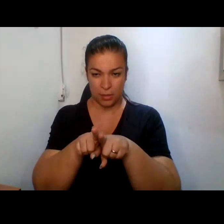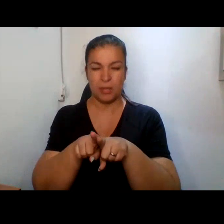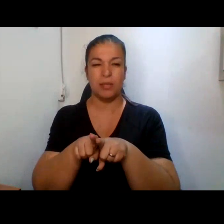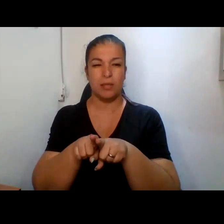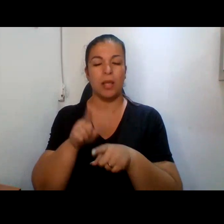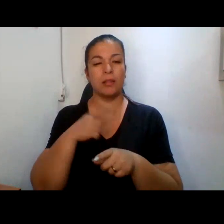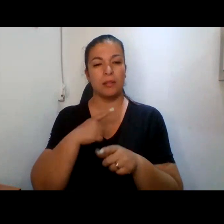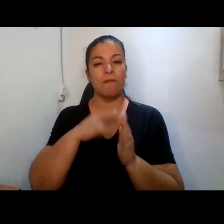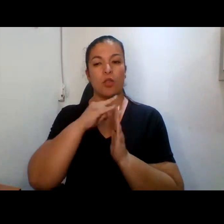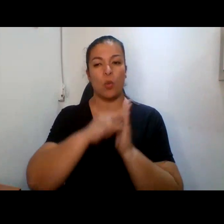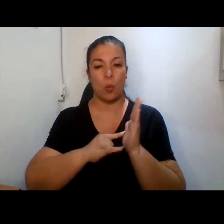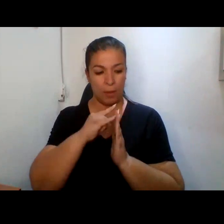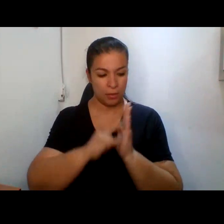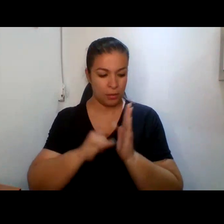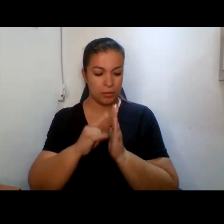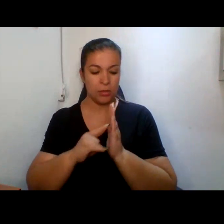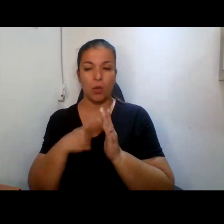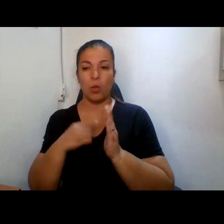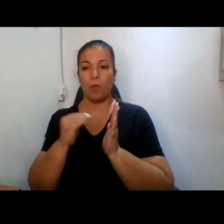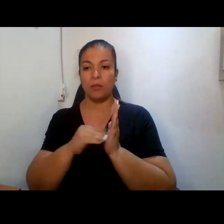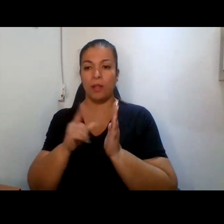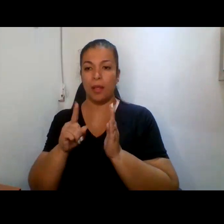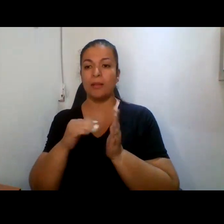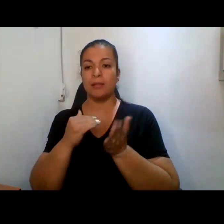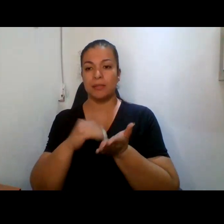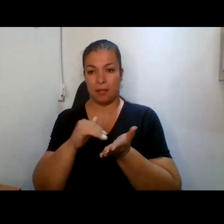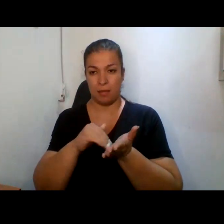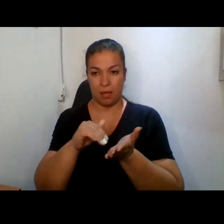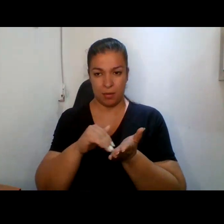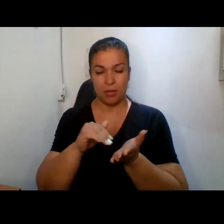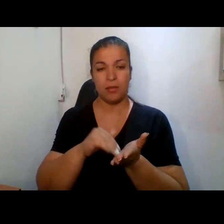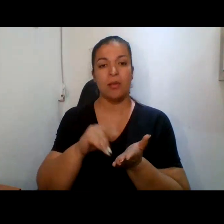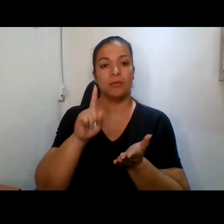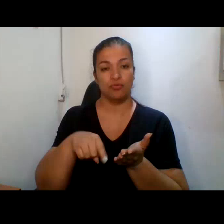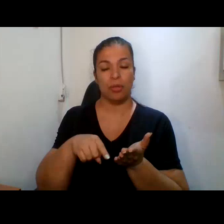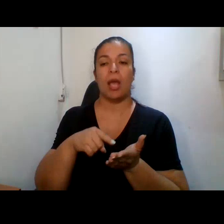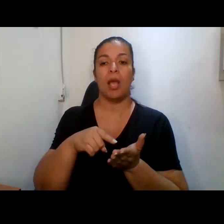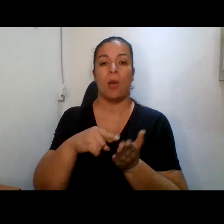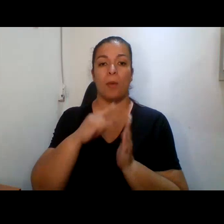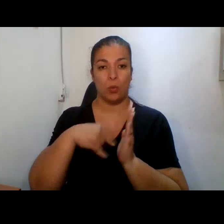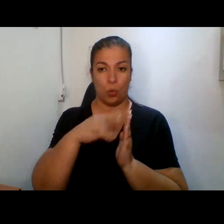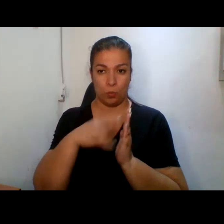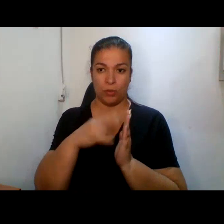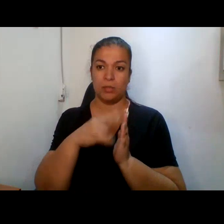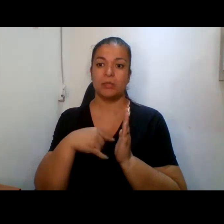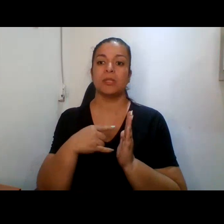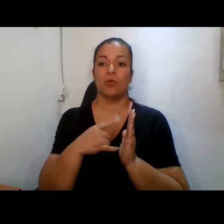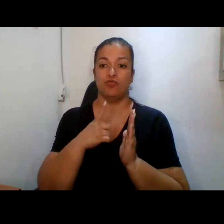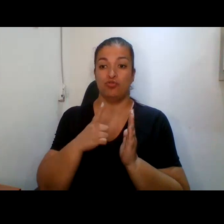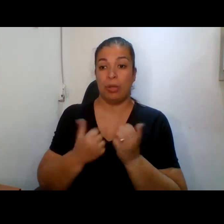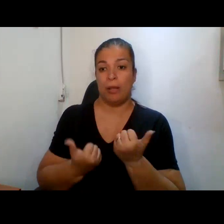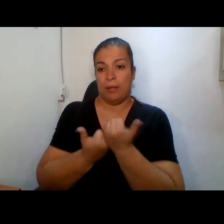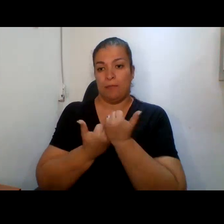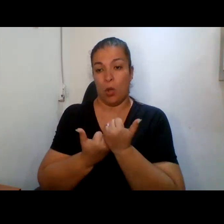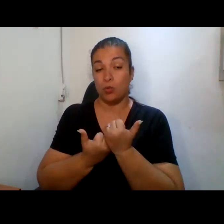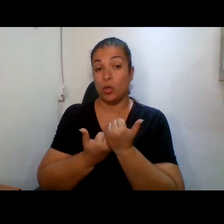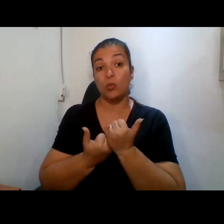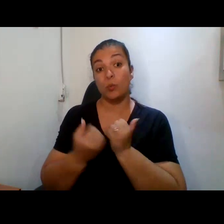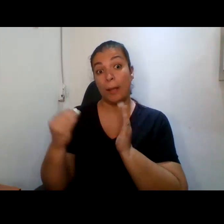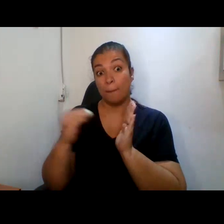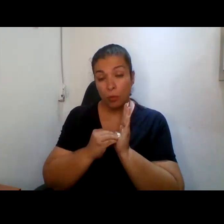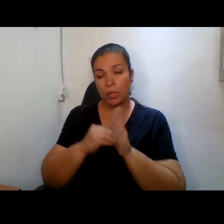documentação que eu coloquei na secretaria, ela já respalda, né? Não está escrito o curso de